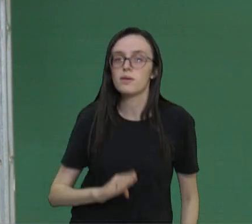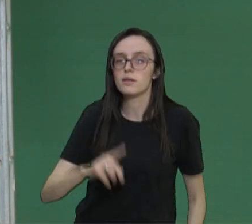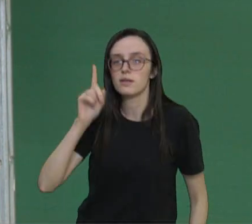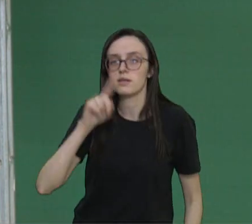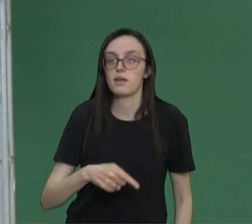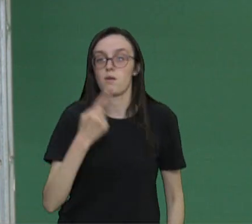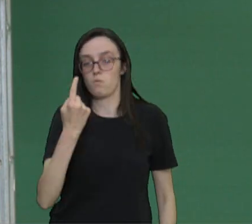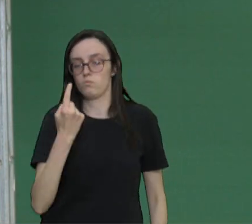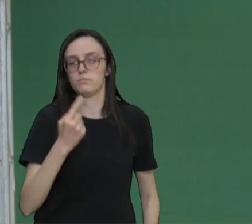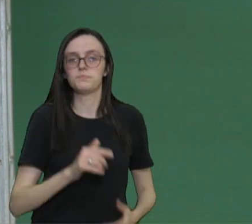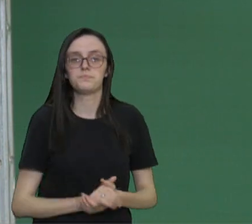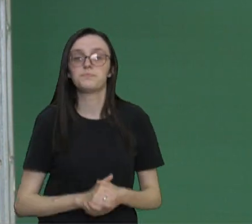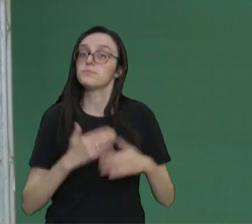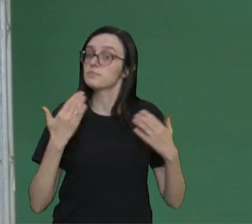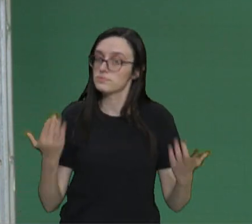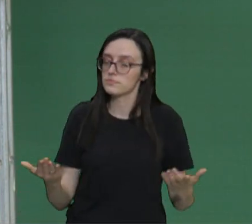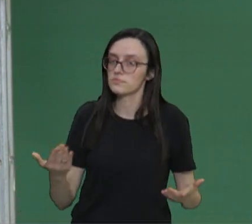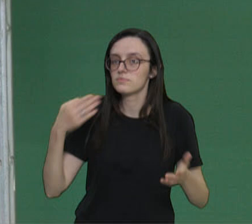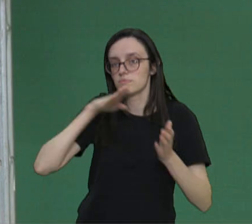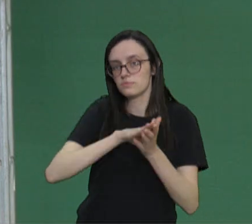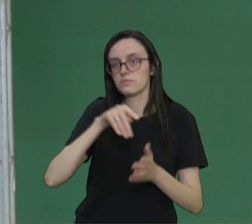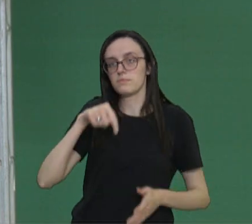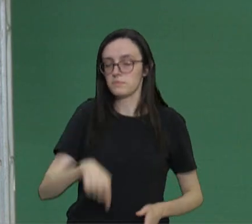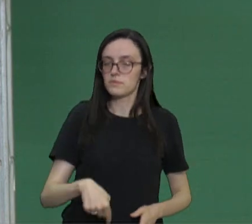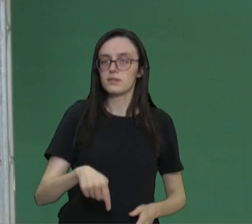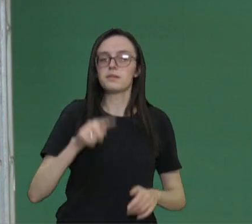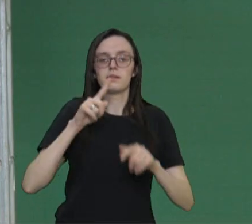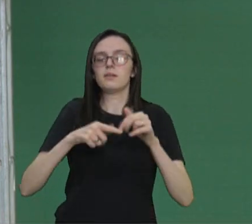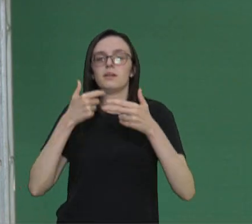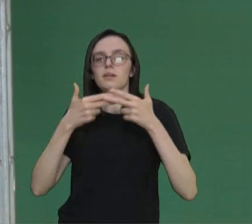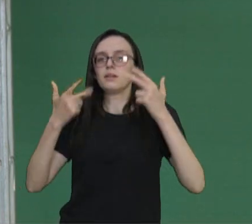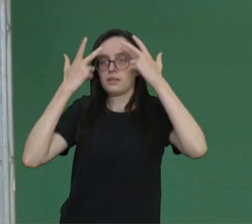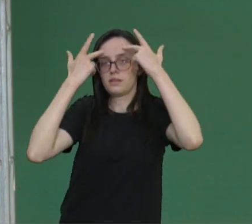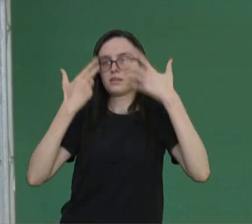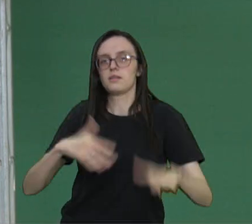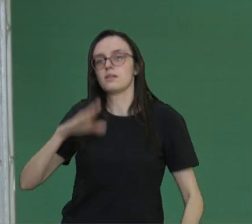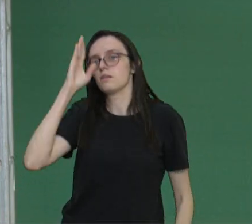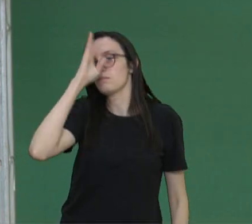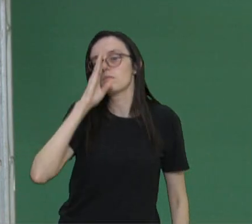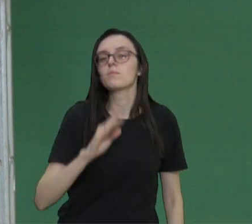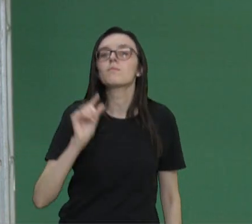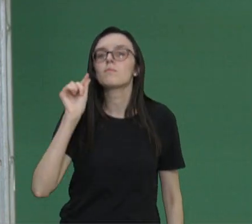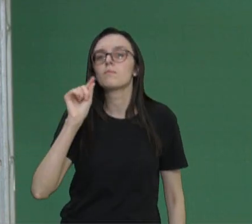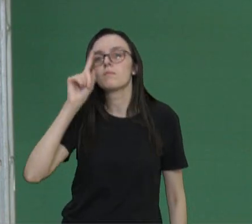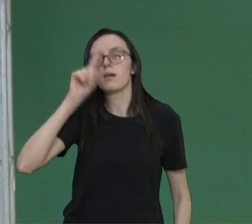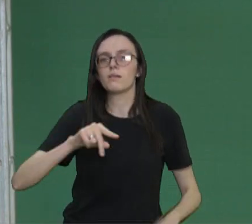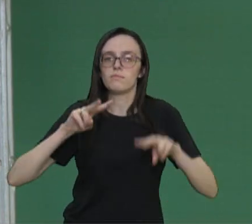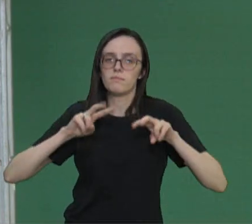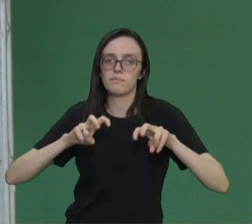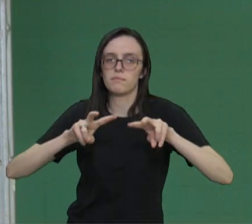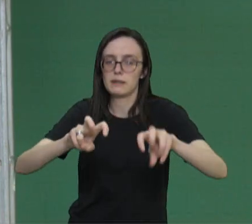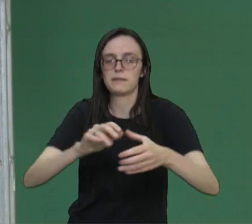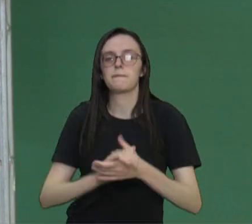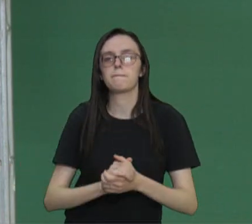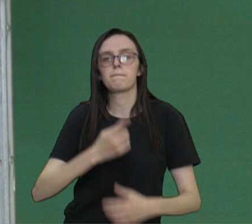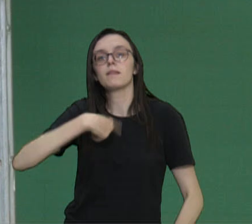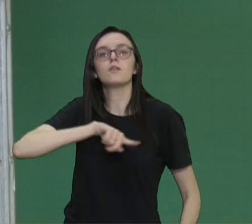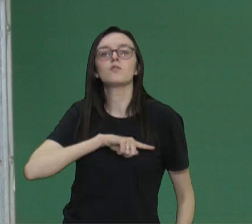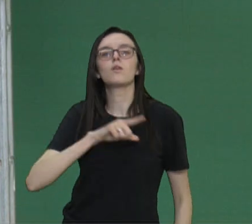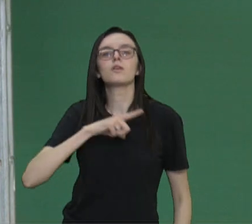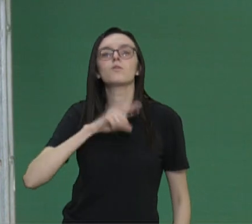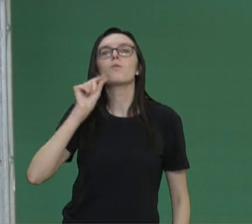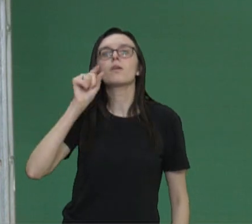um deles. Então, chegando aqui, os produtos naturais do Brasil foram explorados. E aí nós tivemos